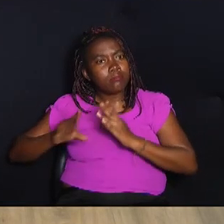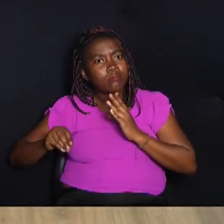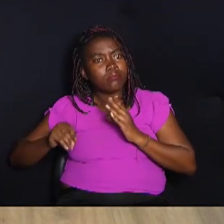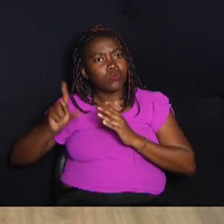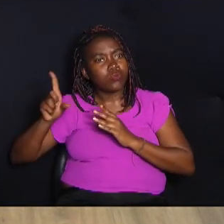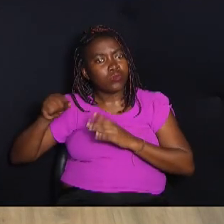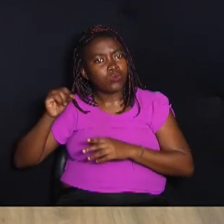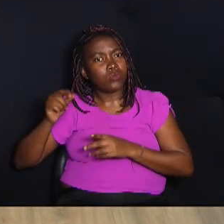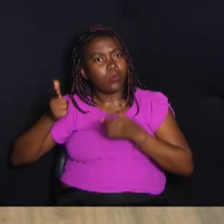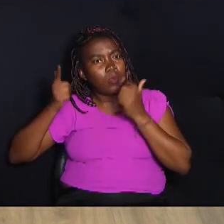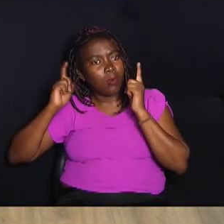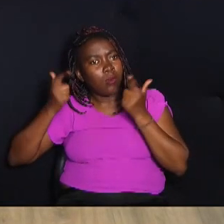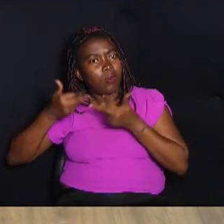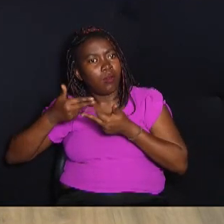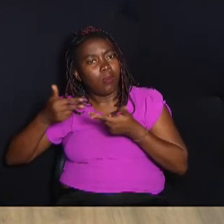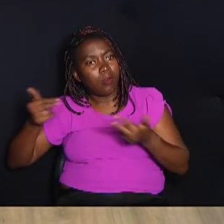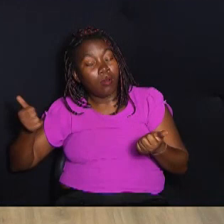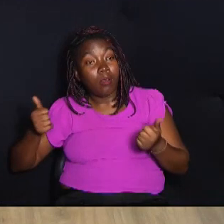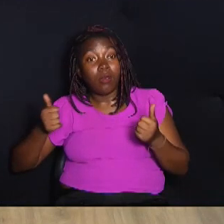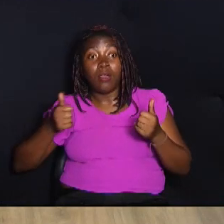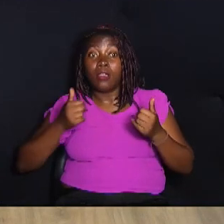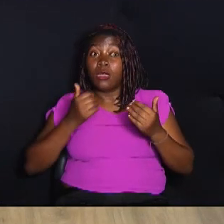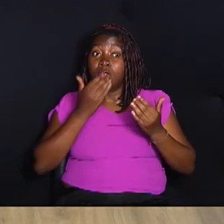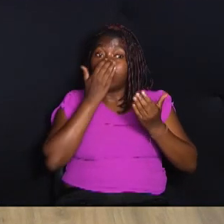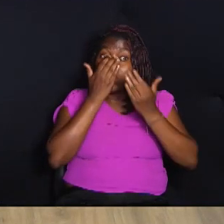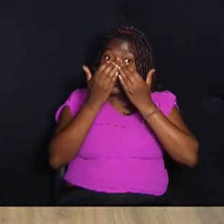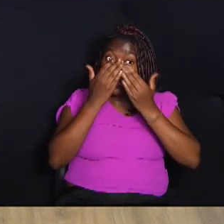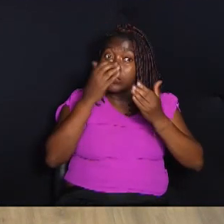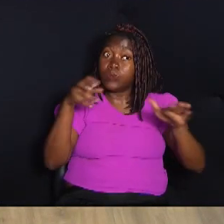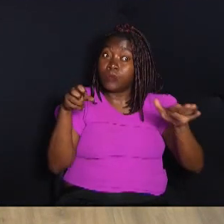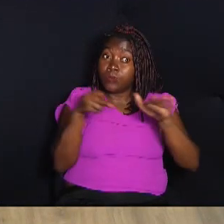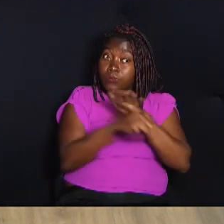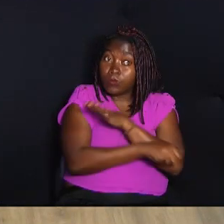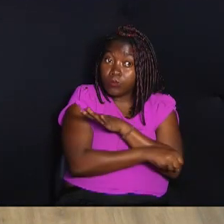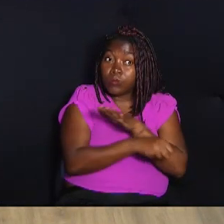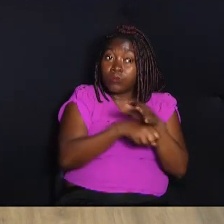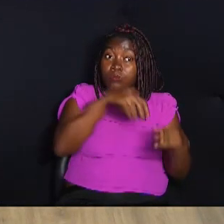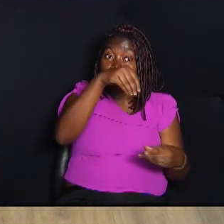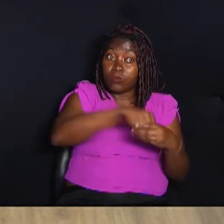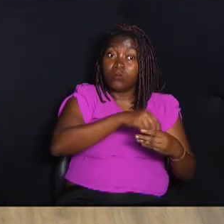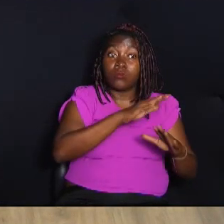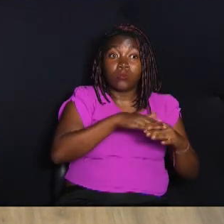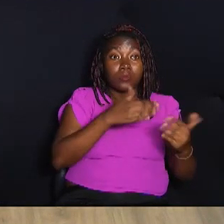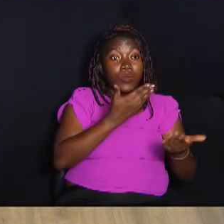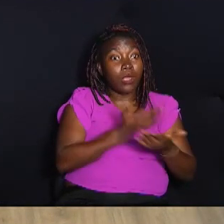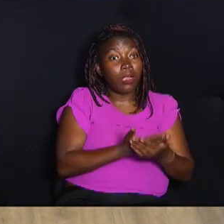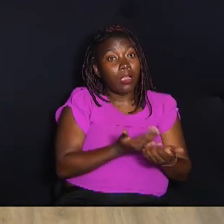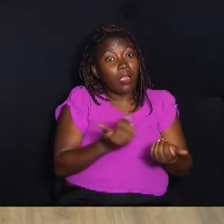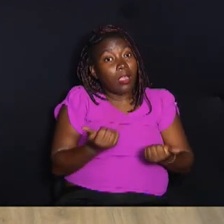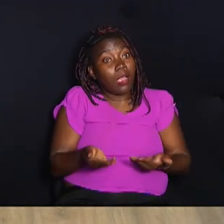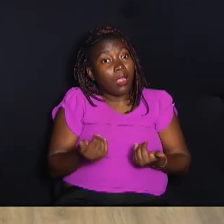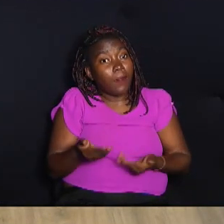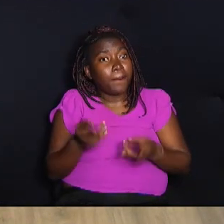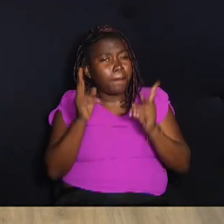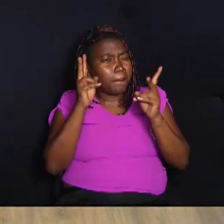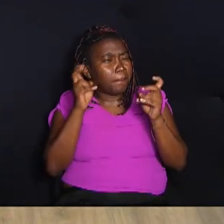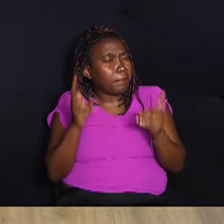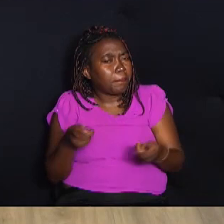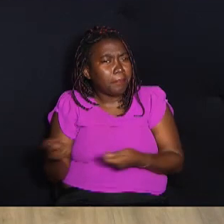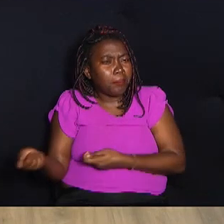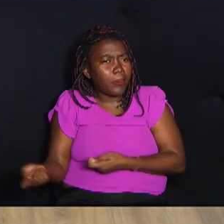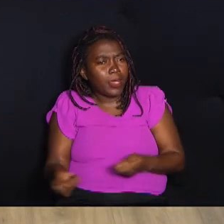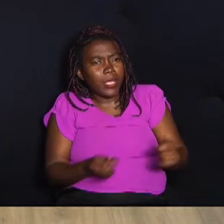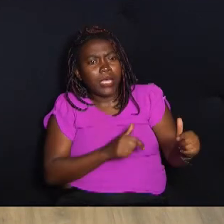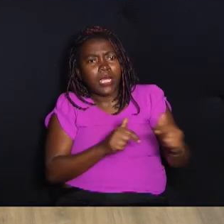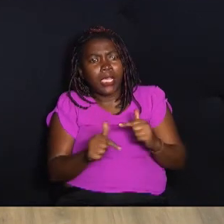questão da importância da escola, do psicólogo estar dentro deste ambiente, dos adolescentes, a questão da rotina do trabalho, né,